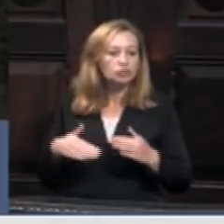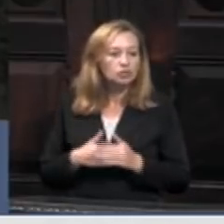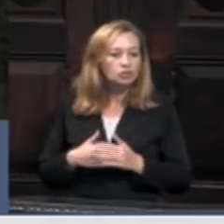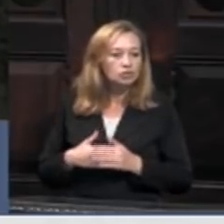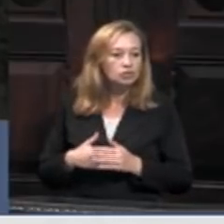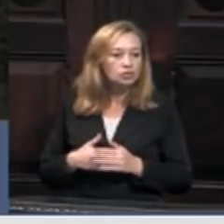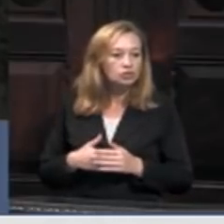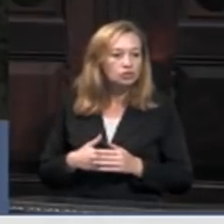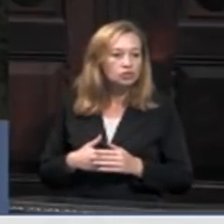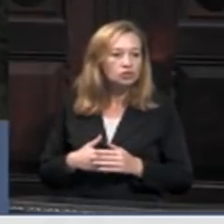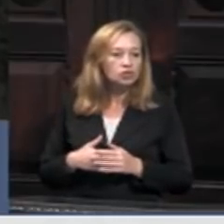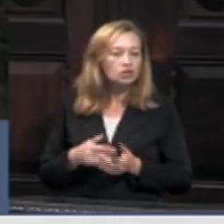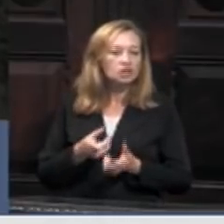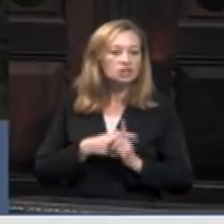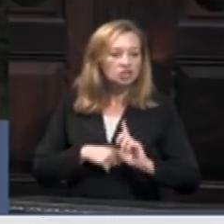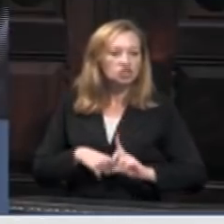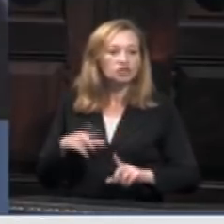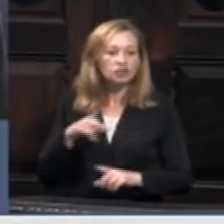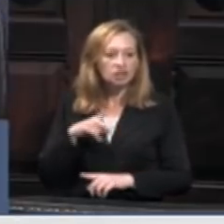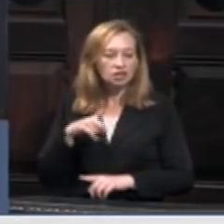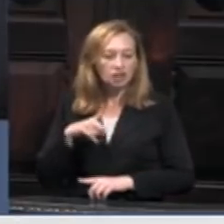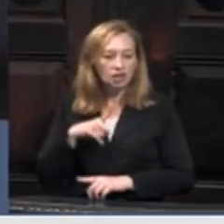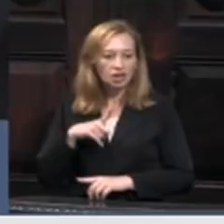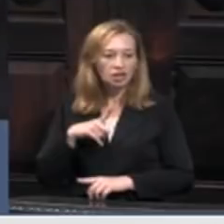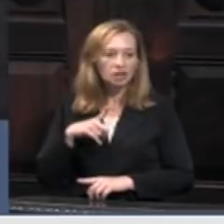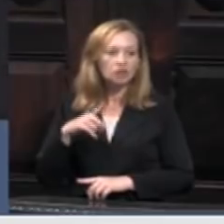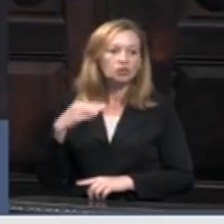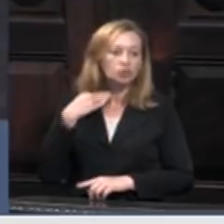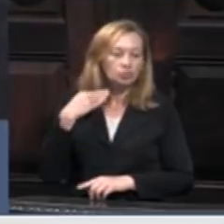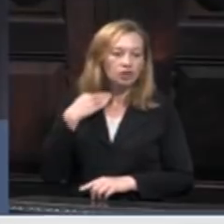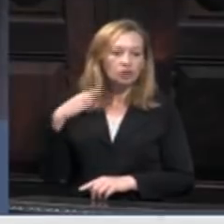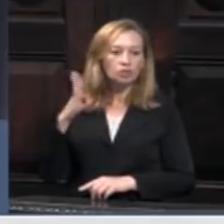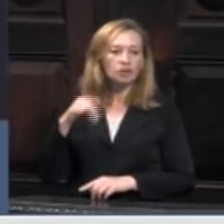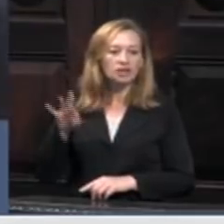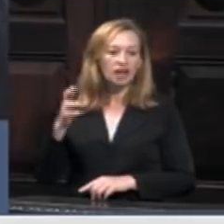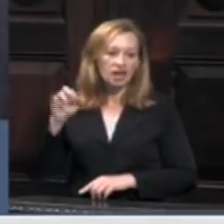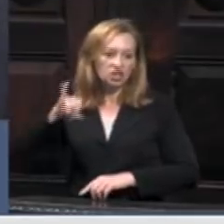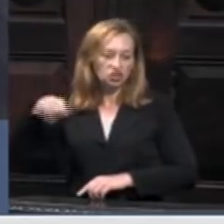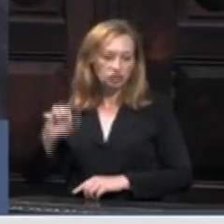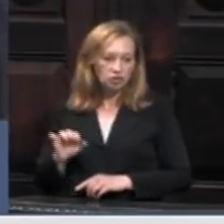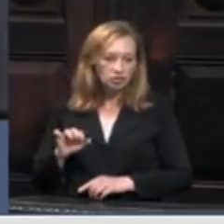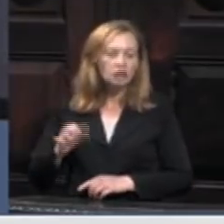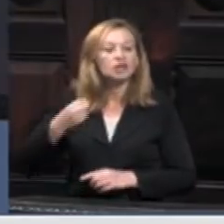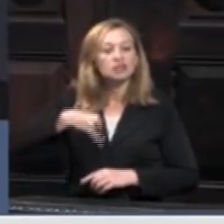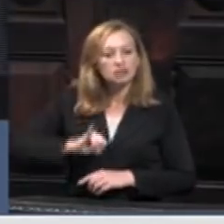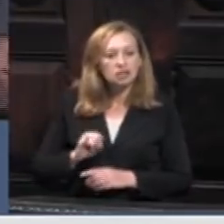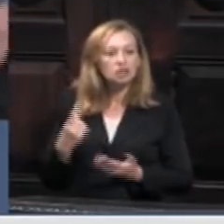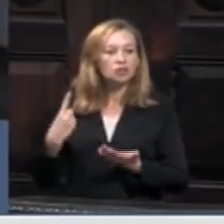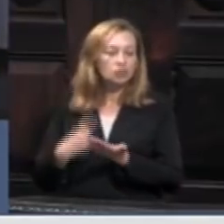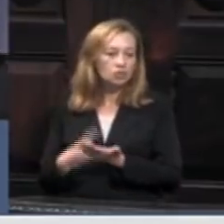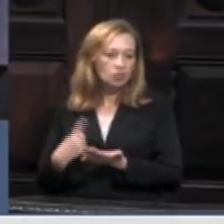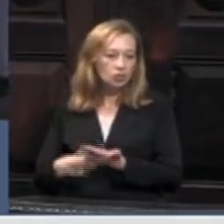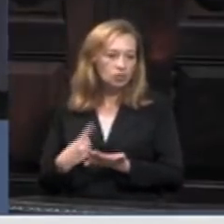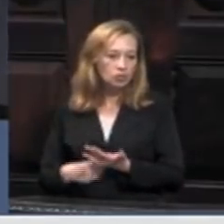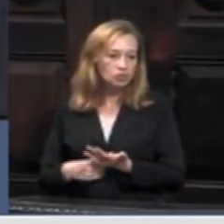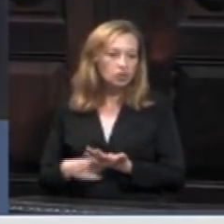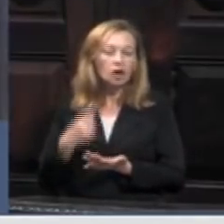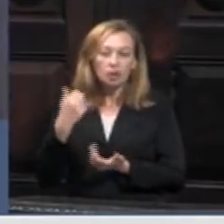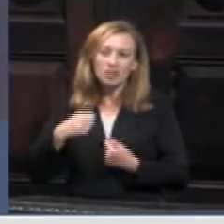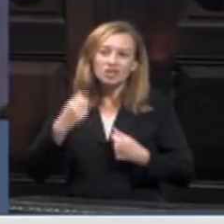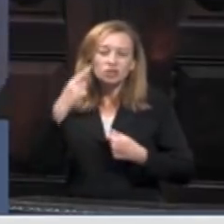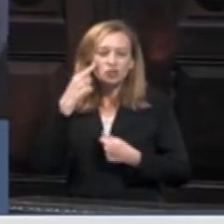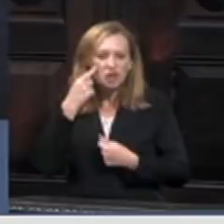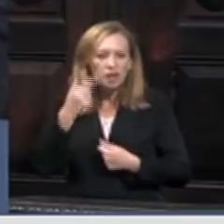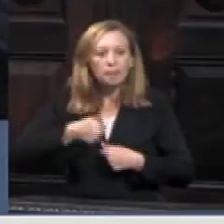essa dívida que se tem com os funcionários do antigo Banerj. Se o acordo. Eu preciso entender melhor qual é a proposta